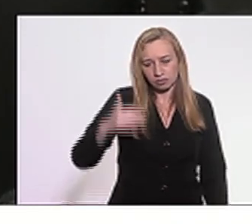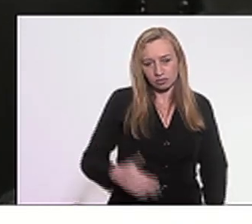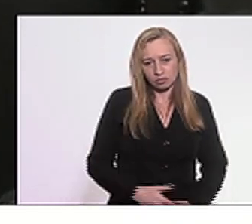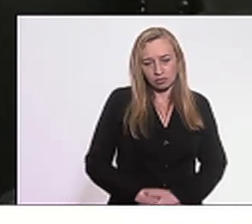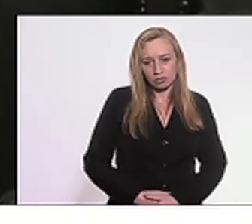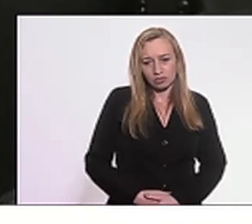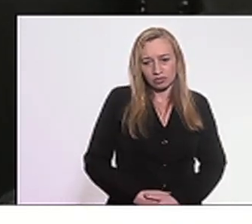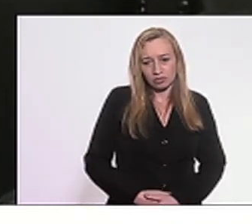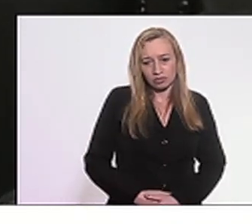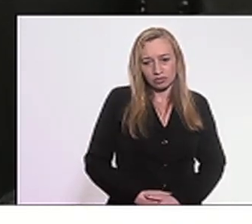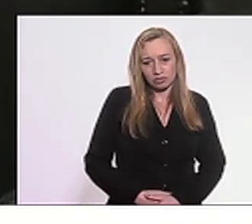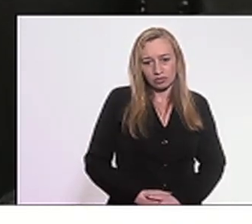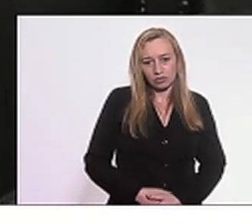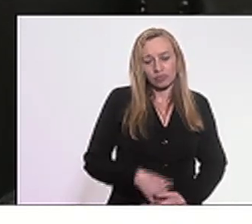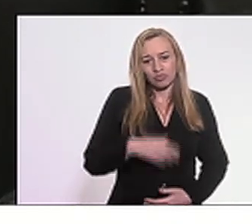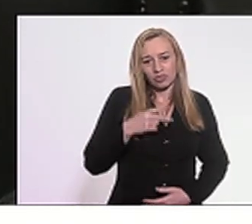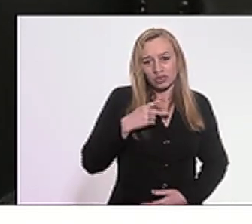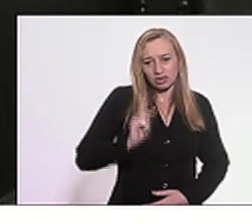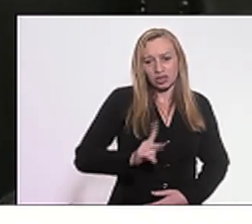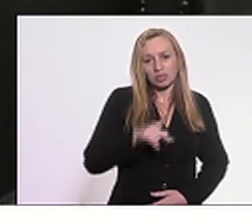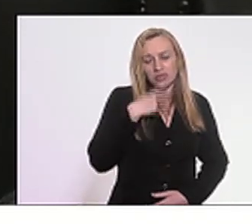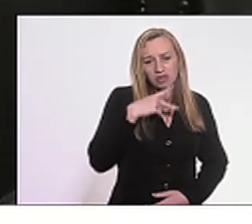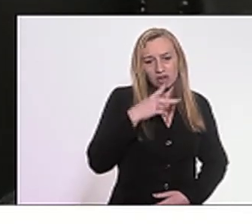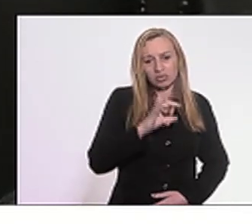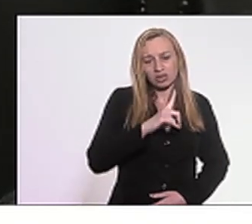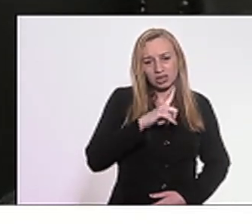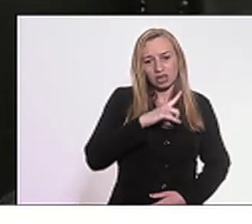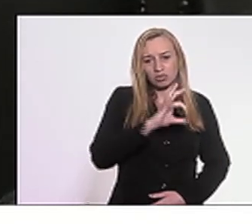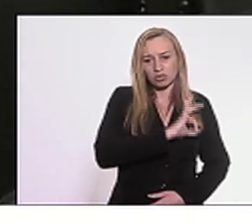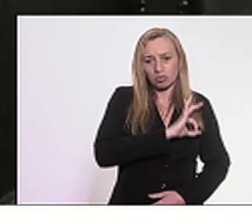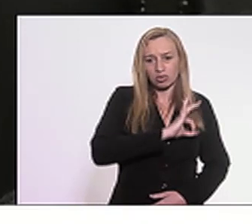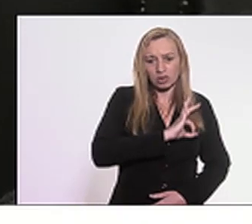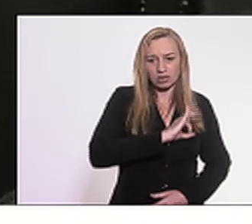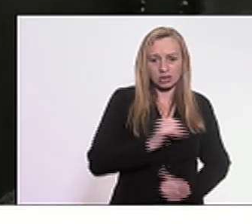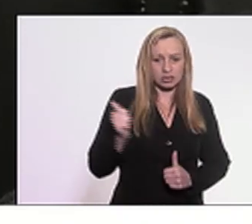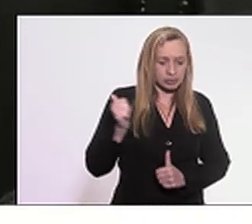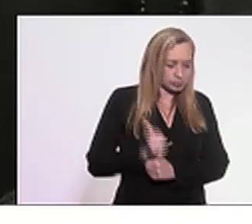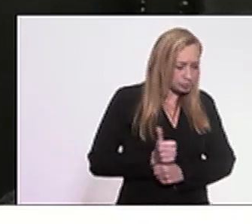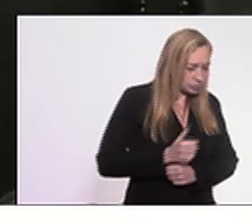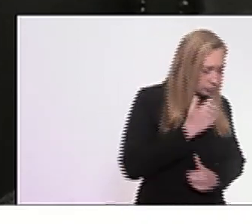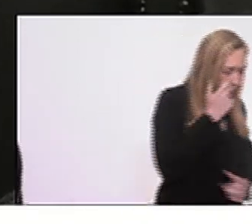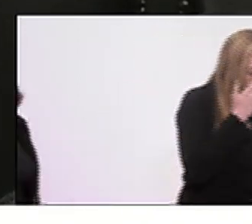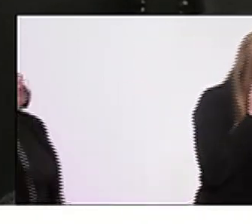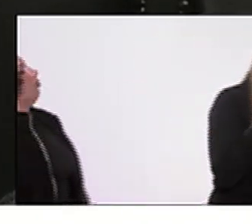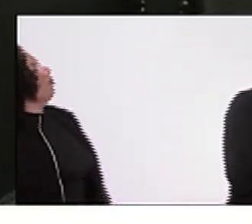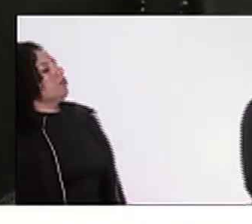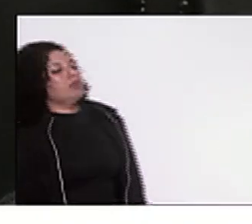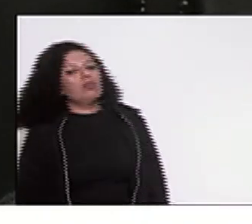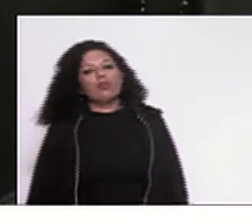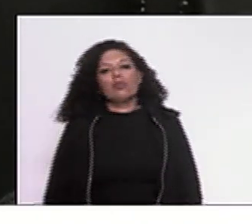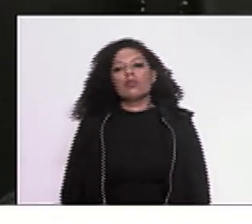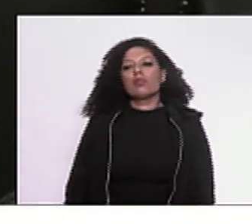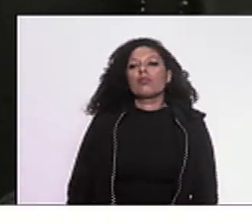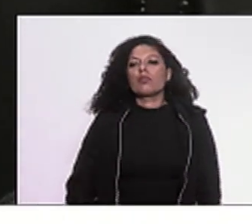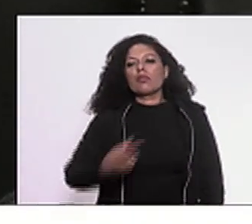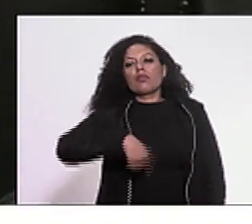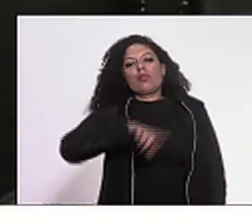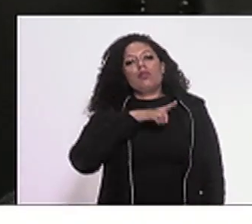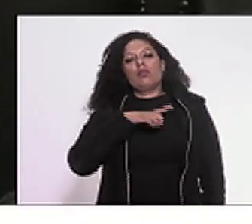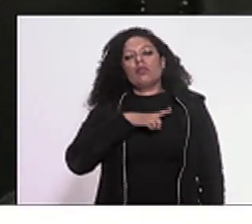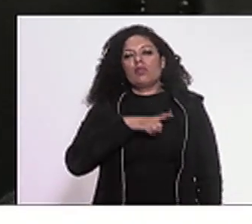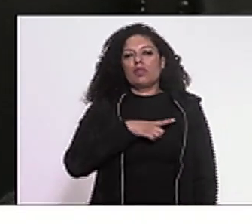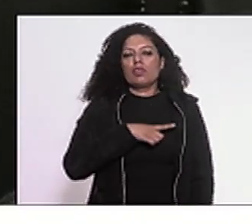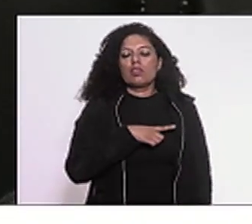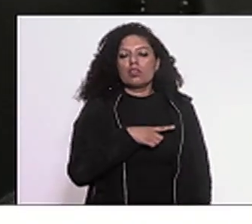eu costumo dizer, nós temos parte de uma polícia que hoje está adoecida, né? Adoecida